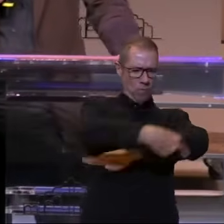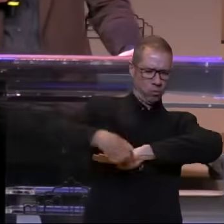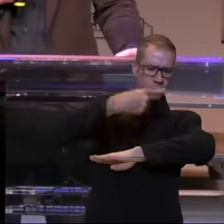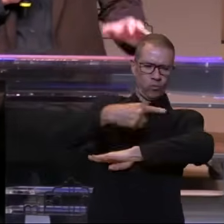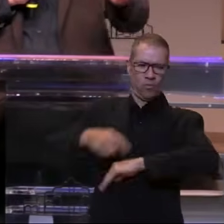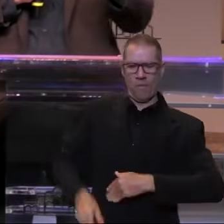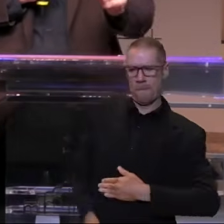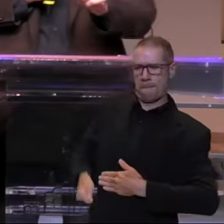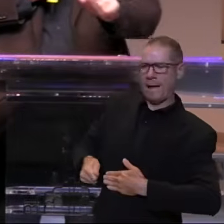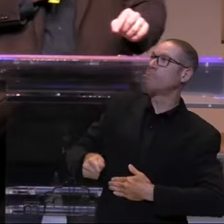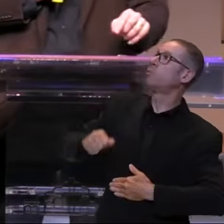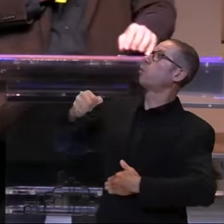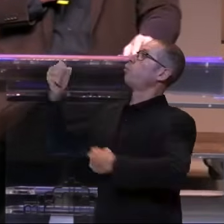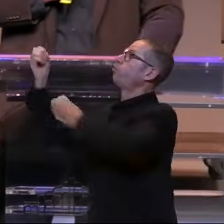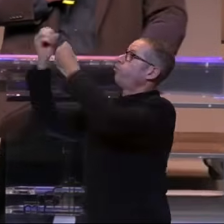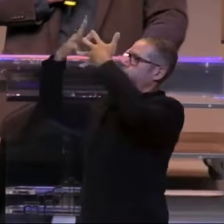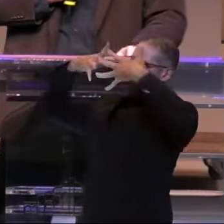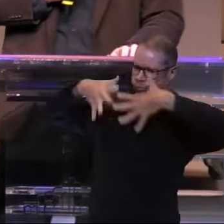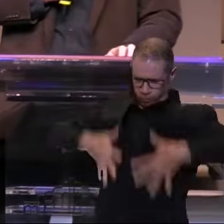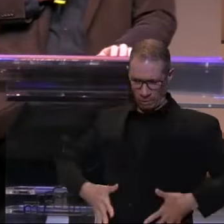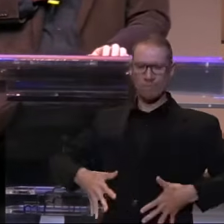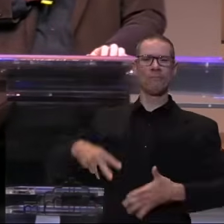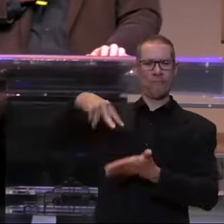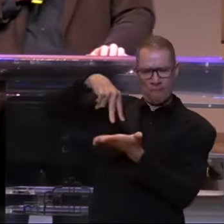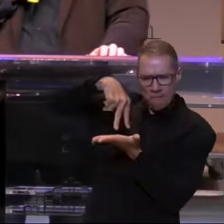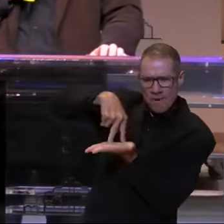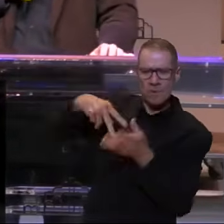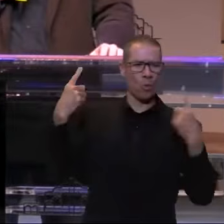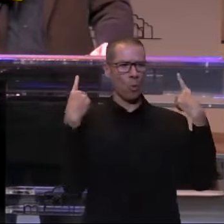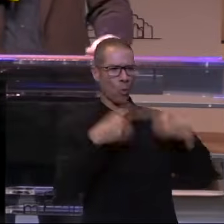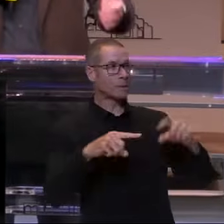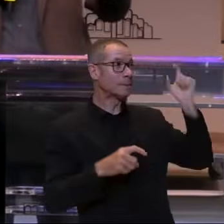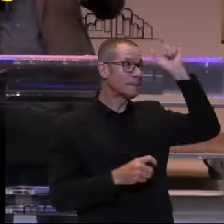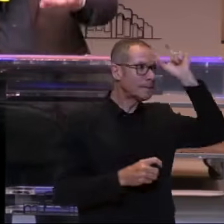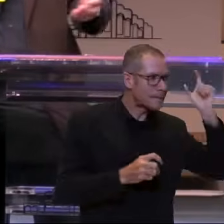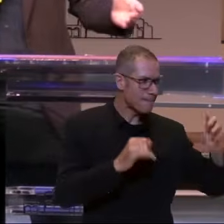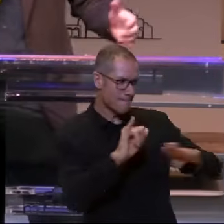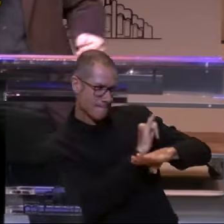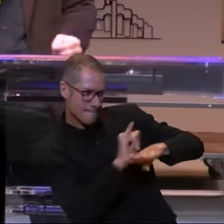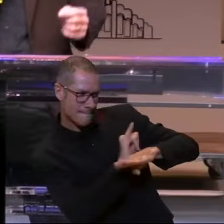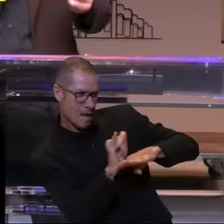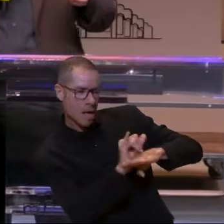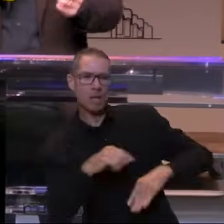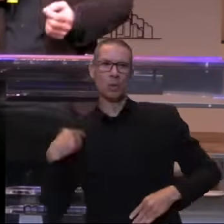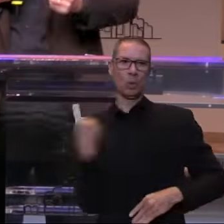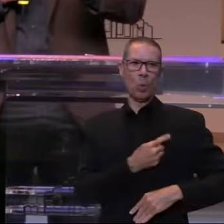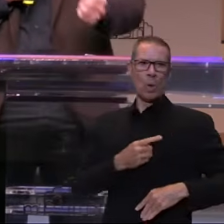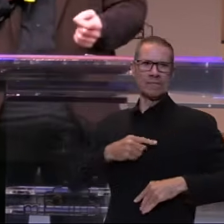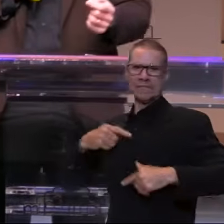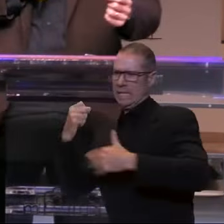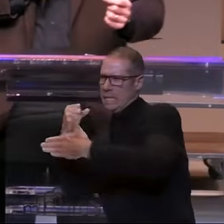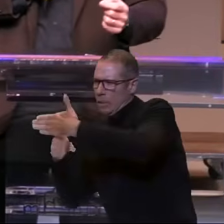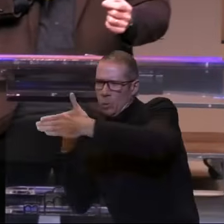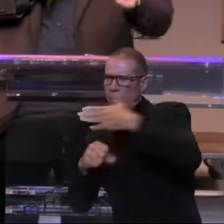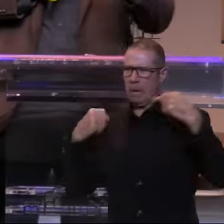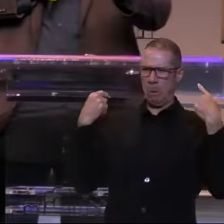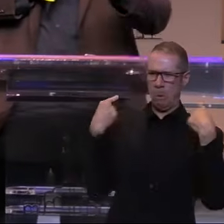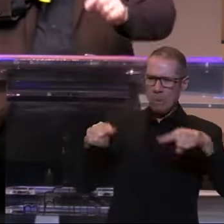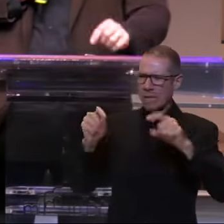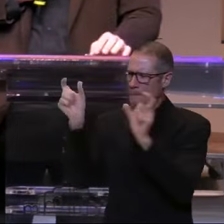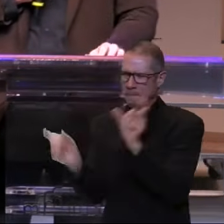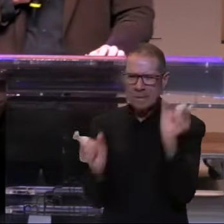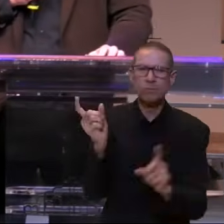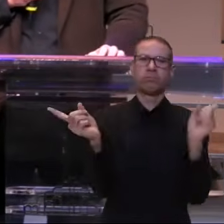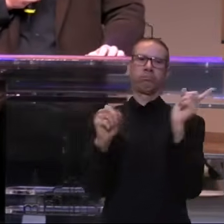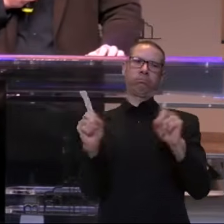poderem ficar firmes contra as ciladas do diabo, pois a nossa luta não é contra pessoas,